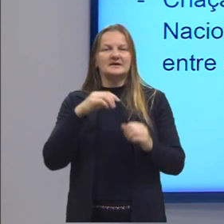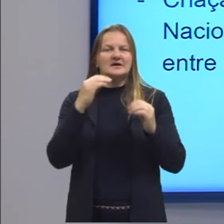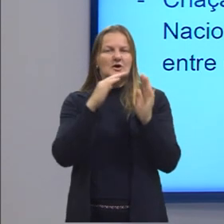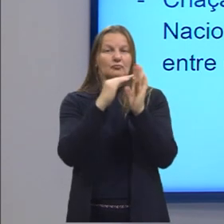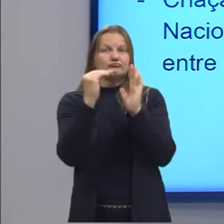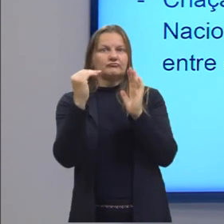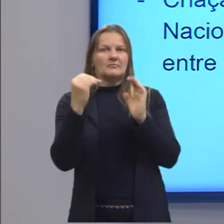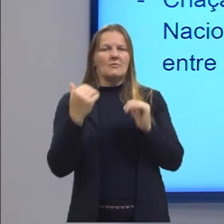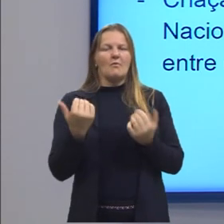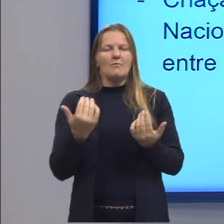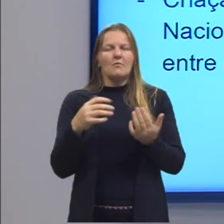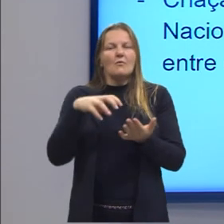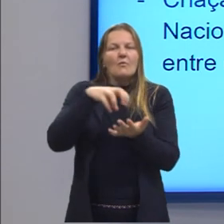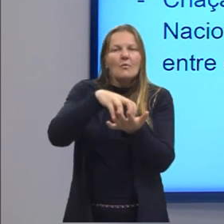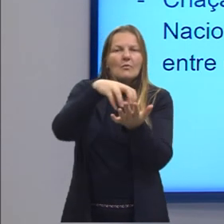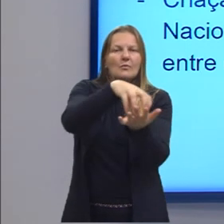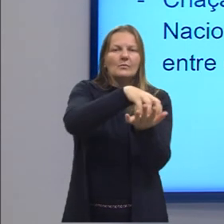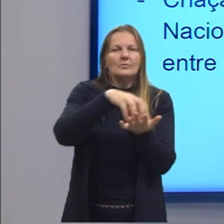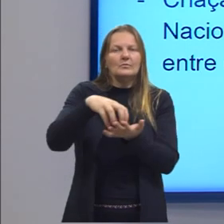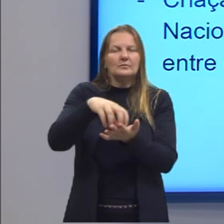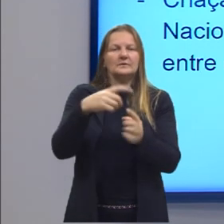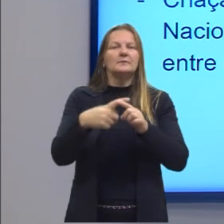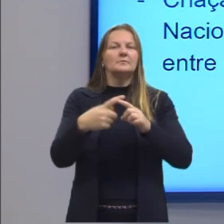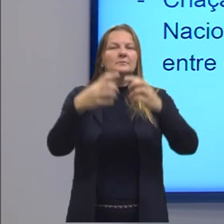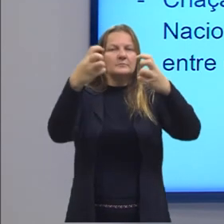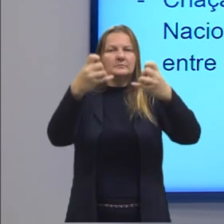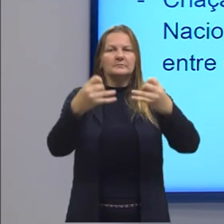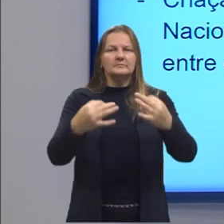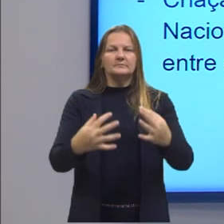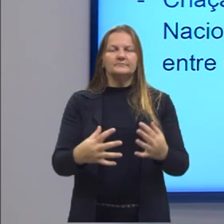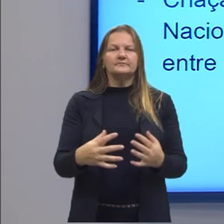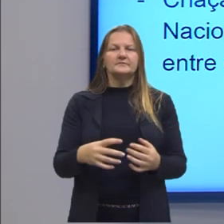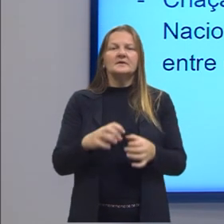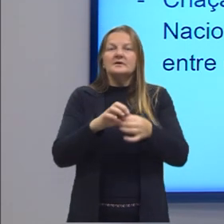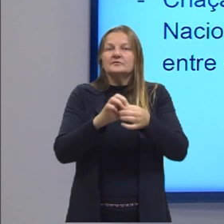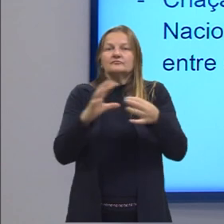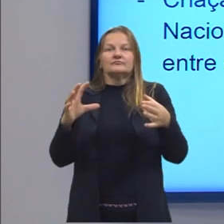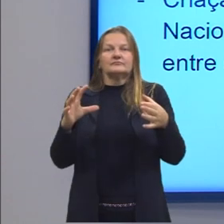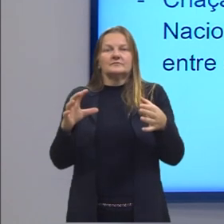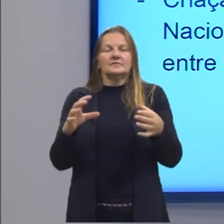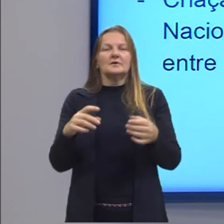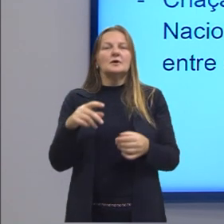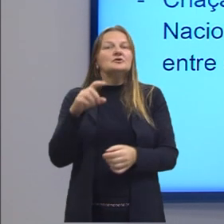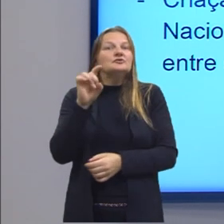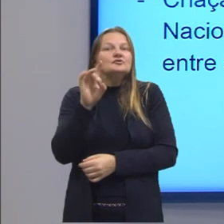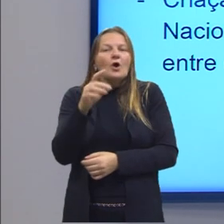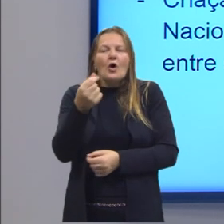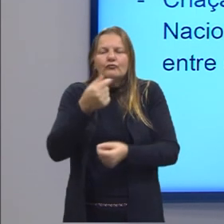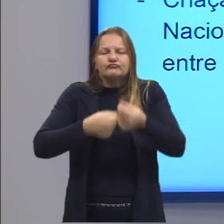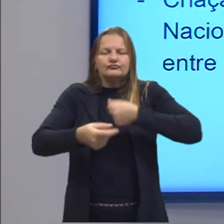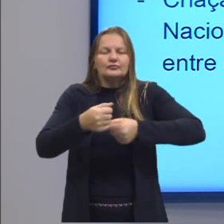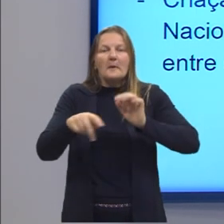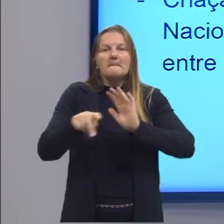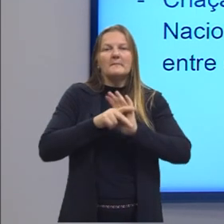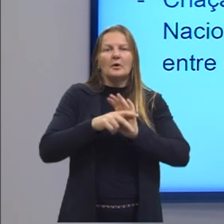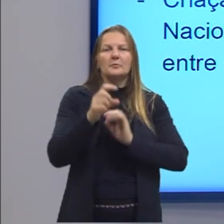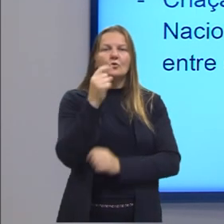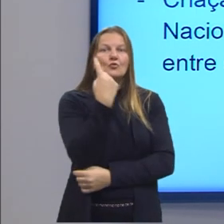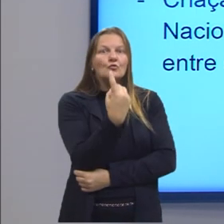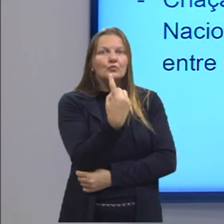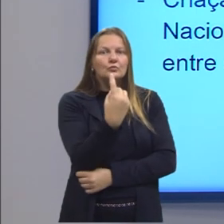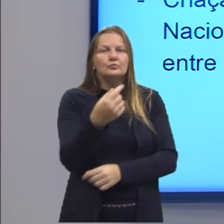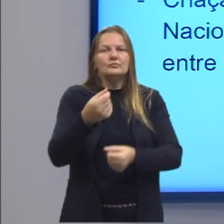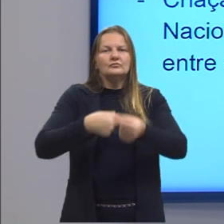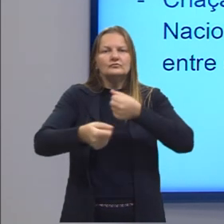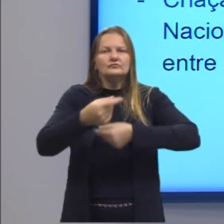por quê Porque daí eles largam mão do monopólio comercial e o